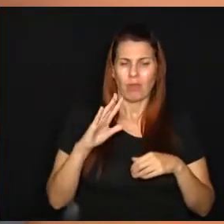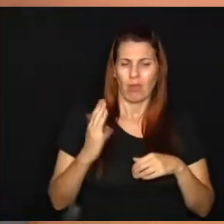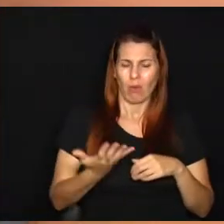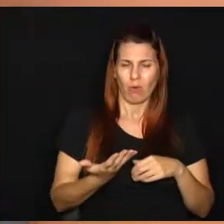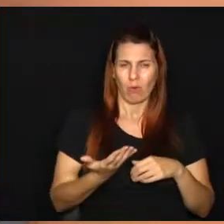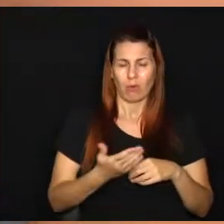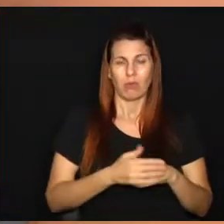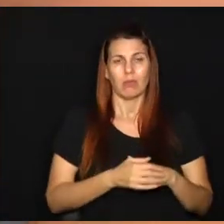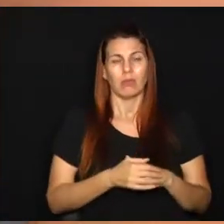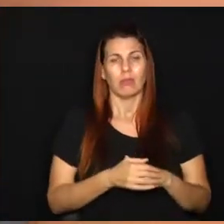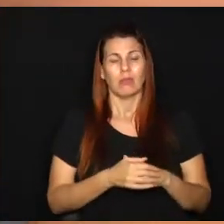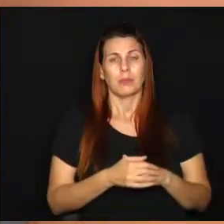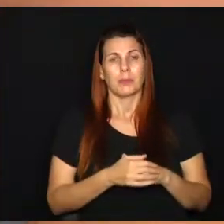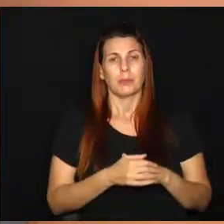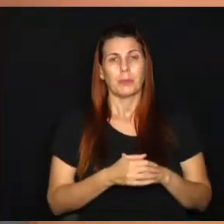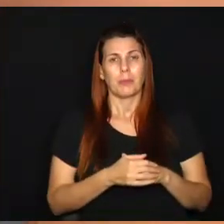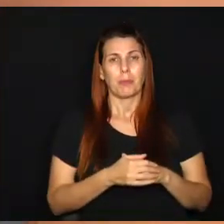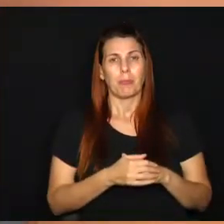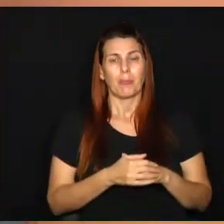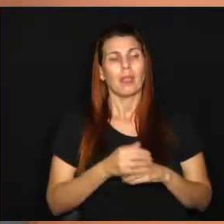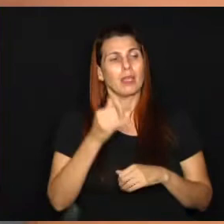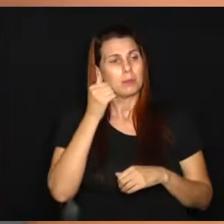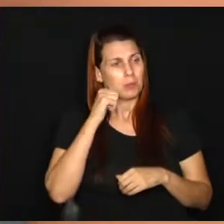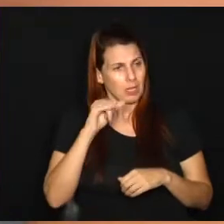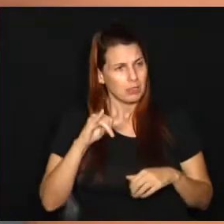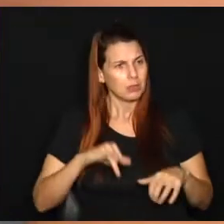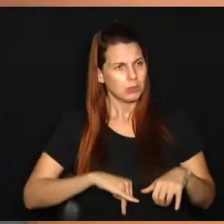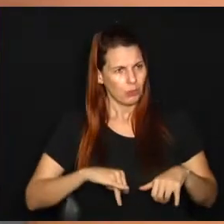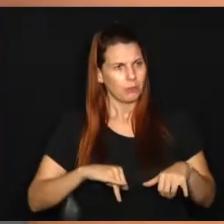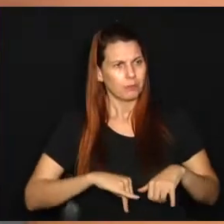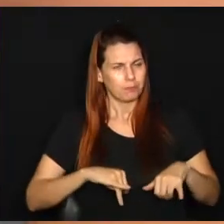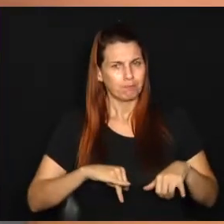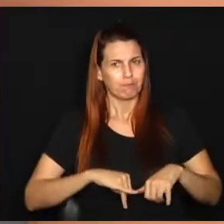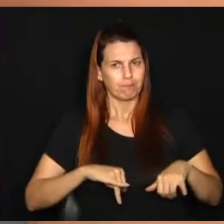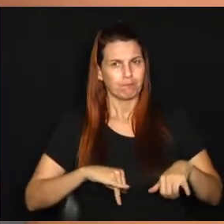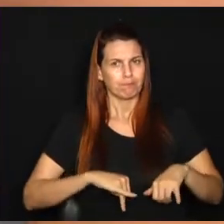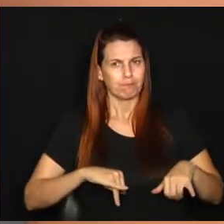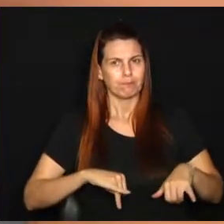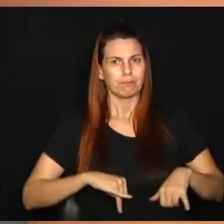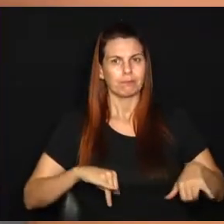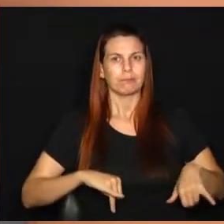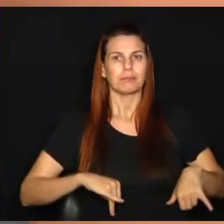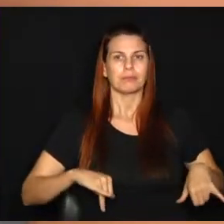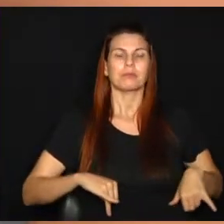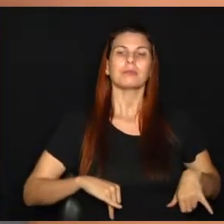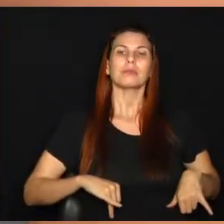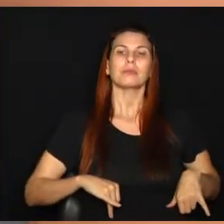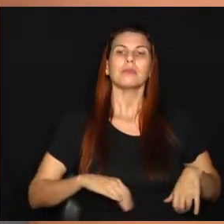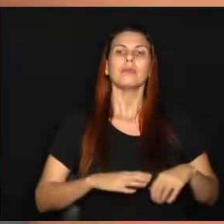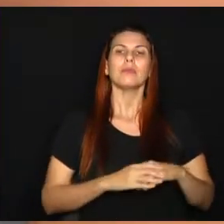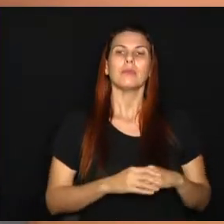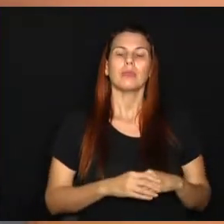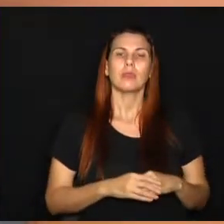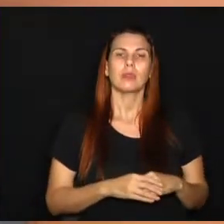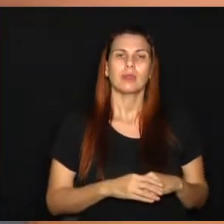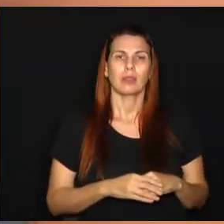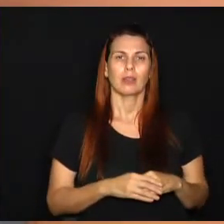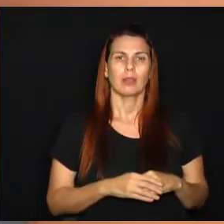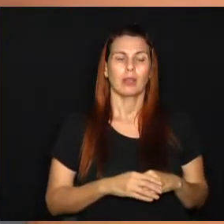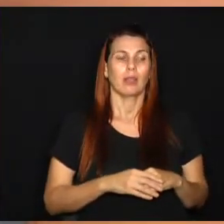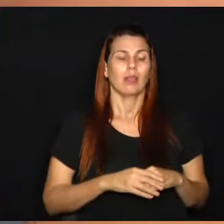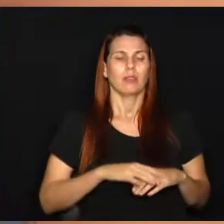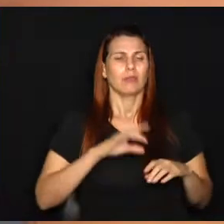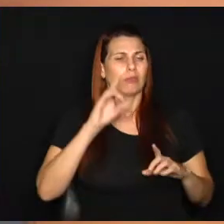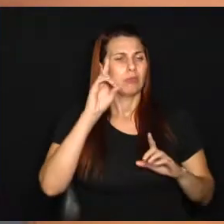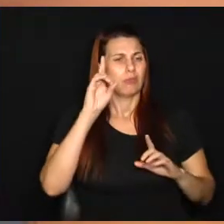agora, quem mais sofre são as mulheres, né? A gente que mais sofre com a falta de